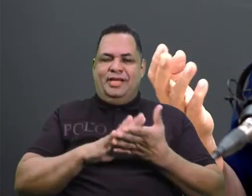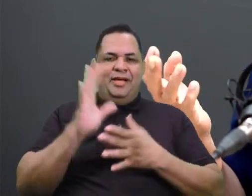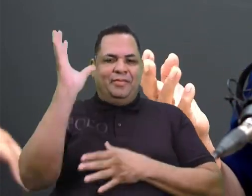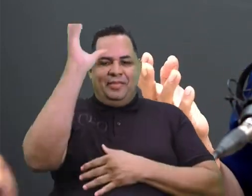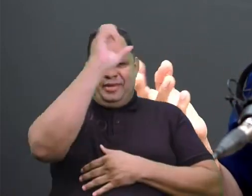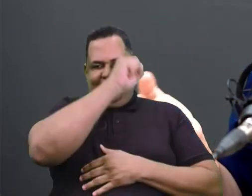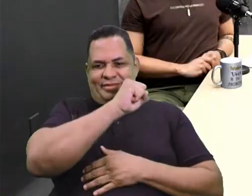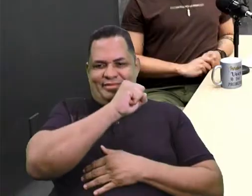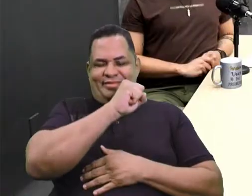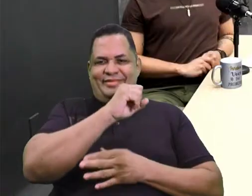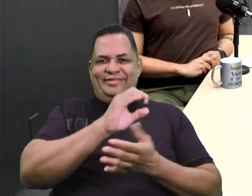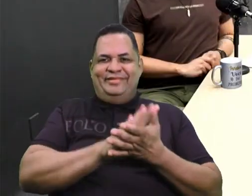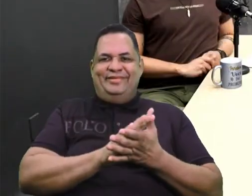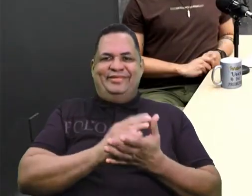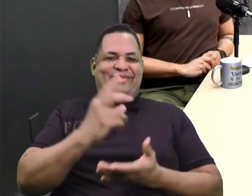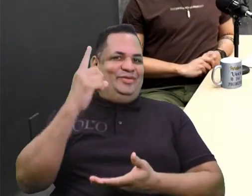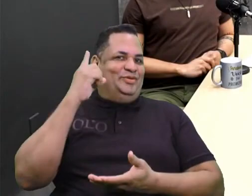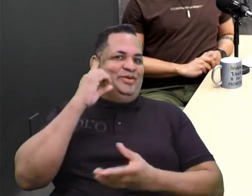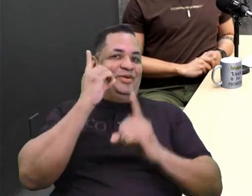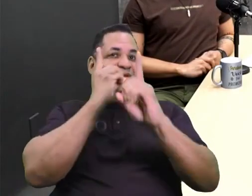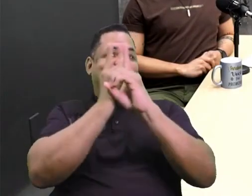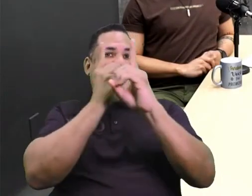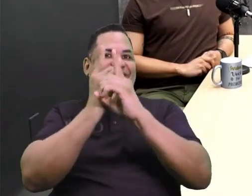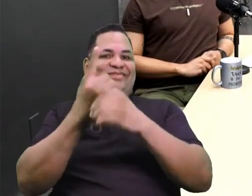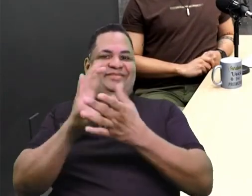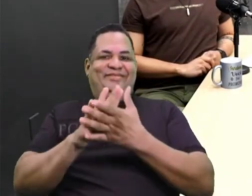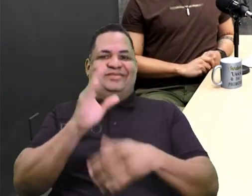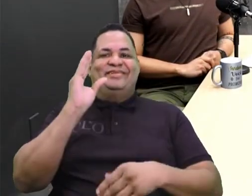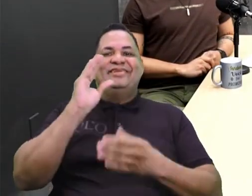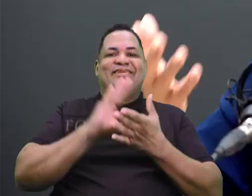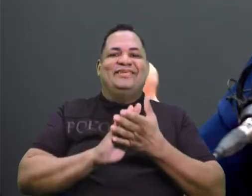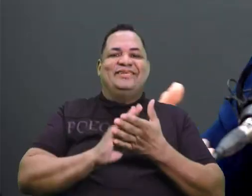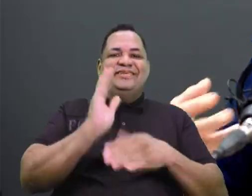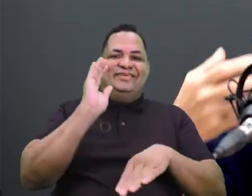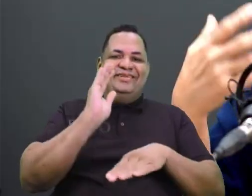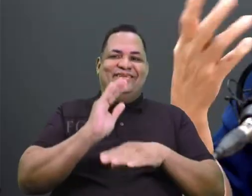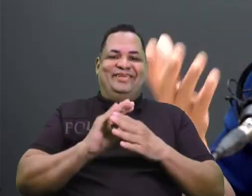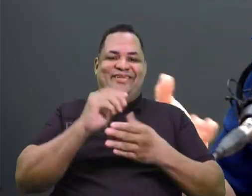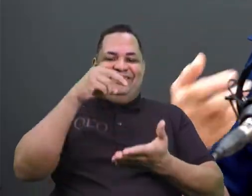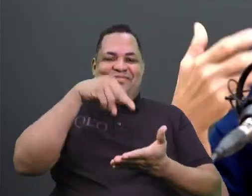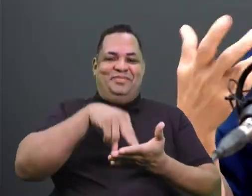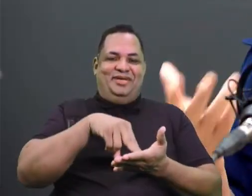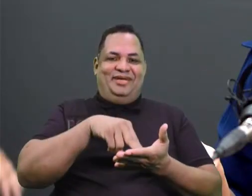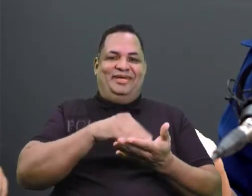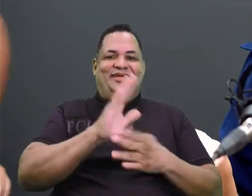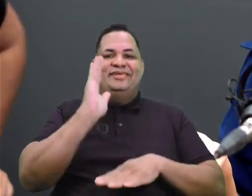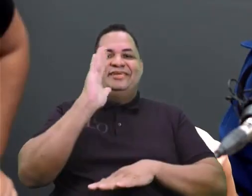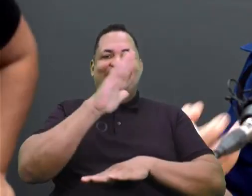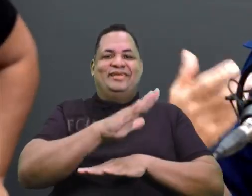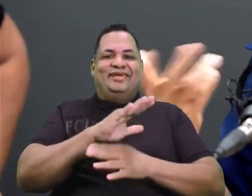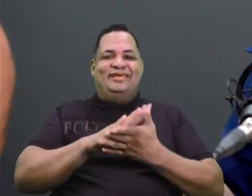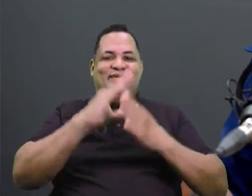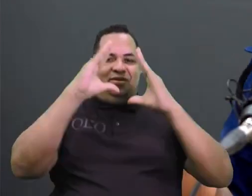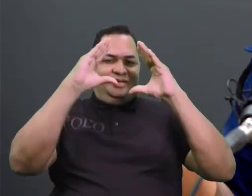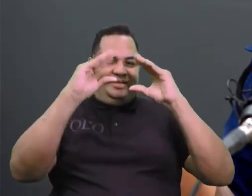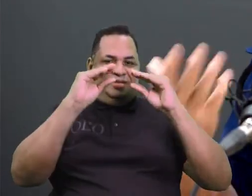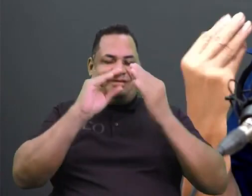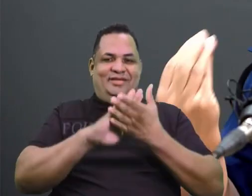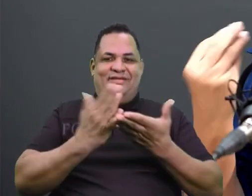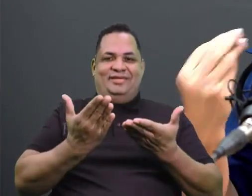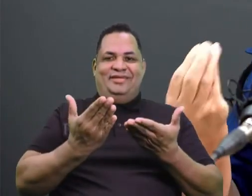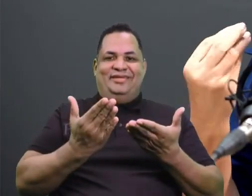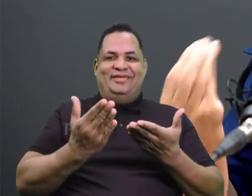universo surdo manhã, tarde e noite. Eu bebi, embora, e passei muita vergonha, porque o surdo